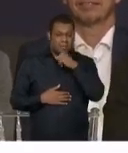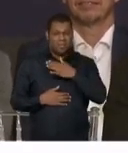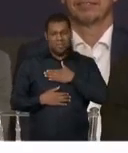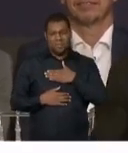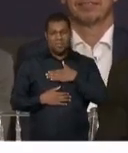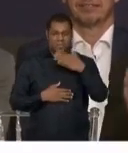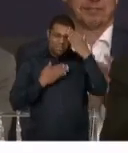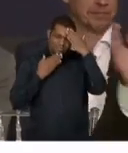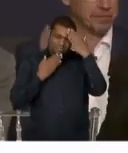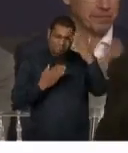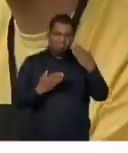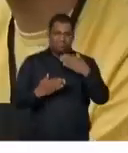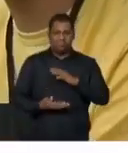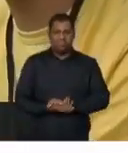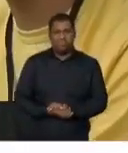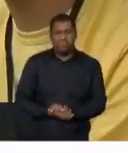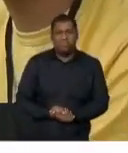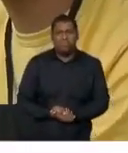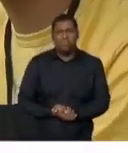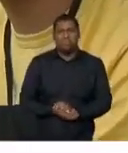obrigado.